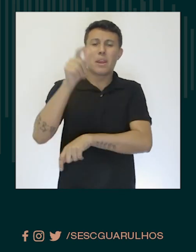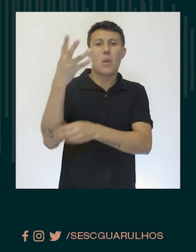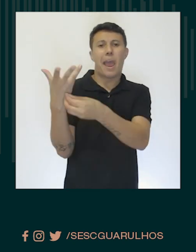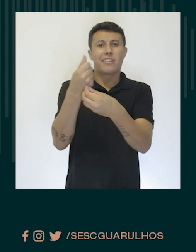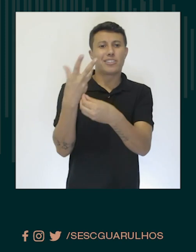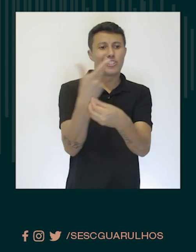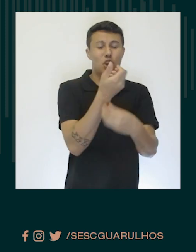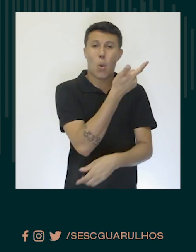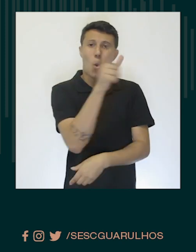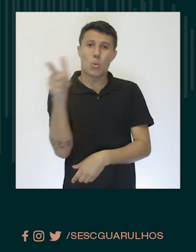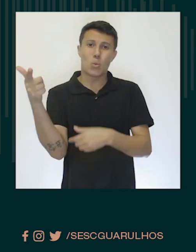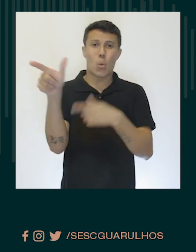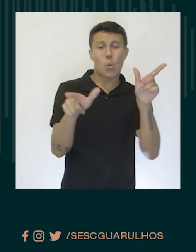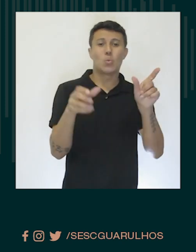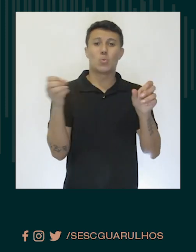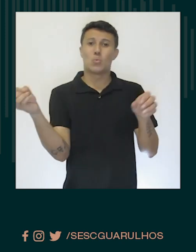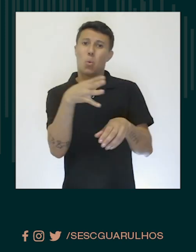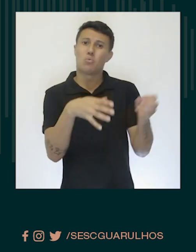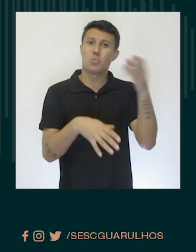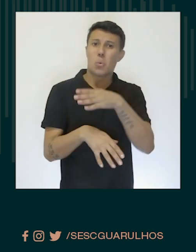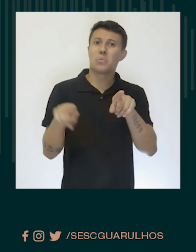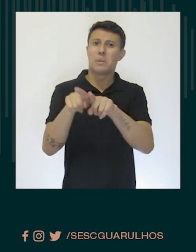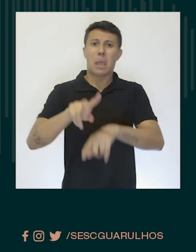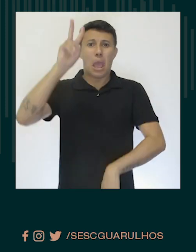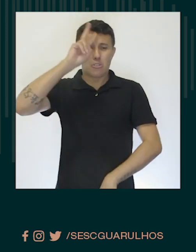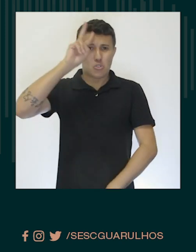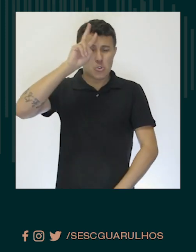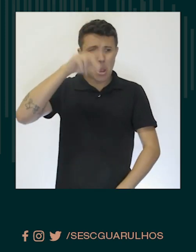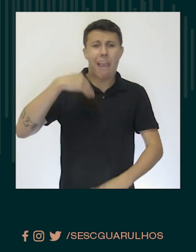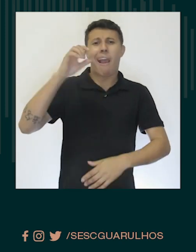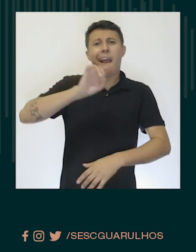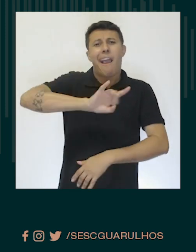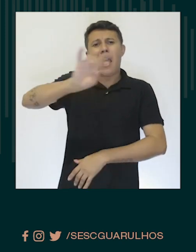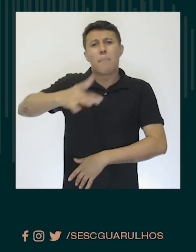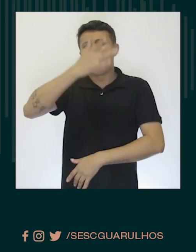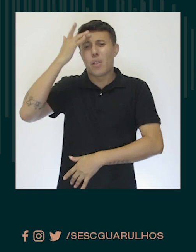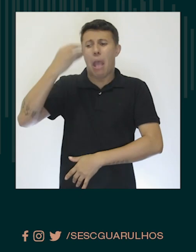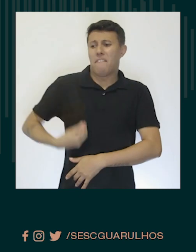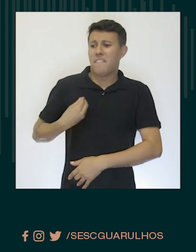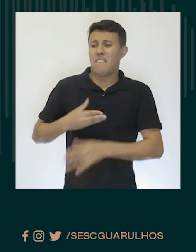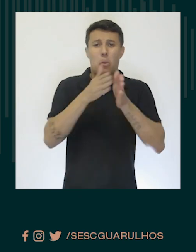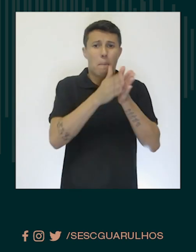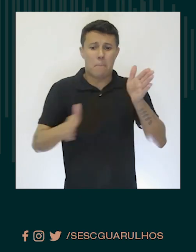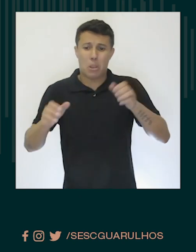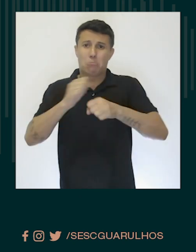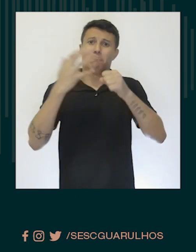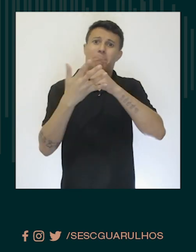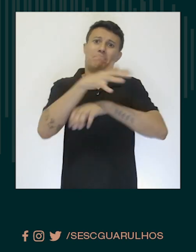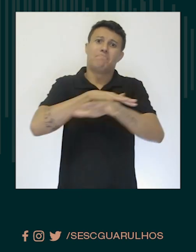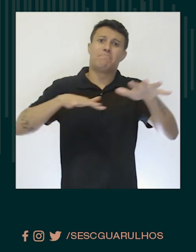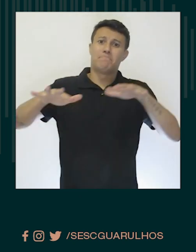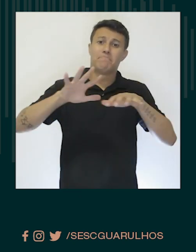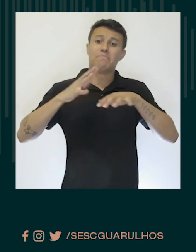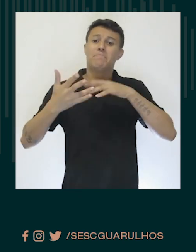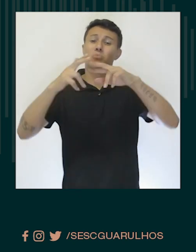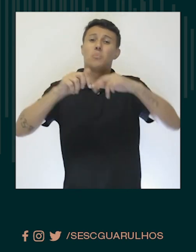anseios, histórias, como cada um está passando aqui esses tempos de pandemia, e mostrando para a galera que está